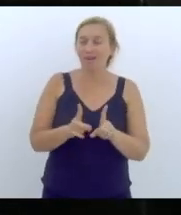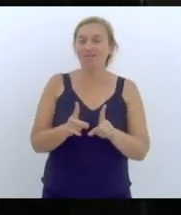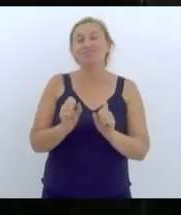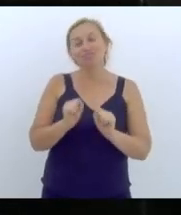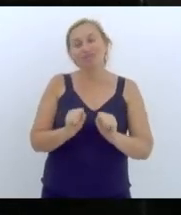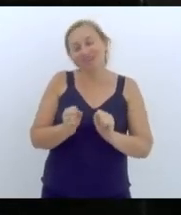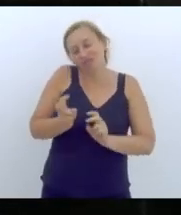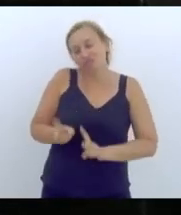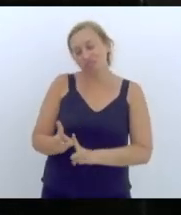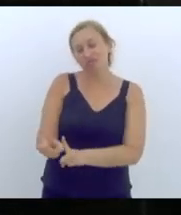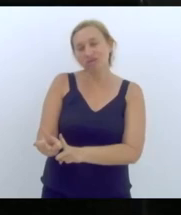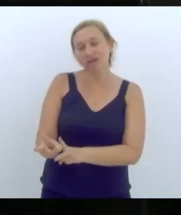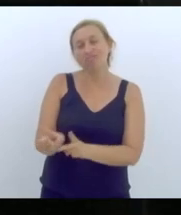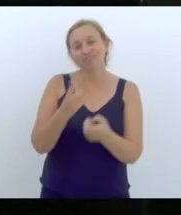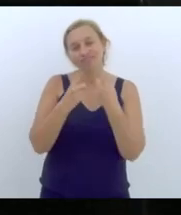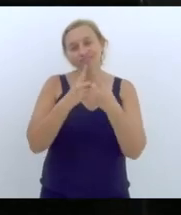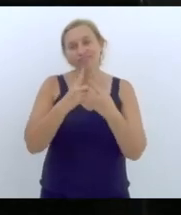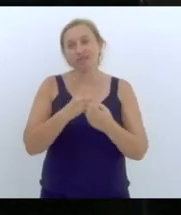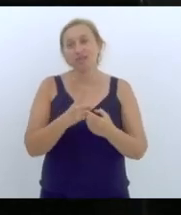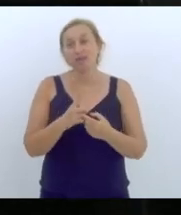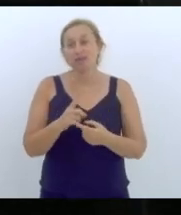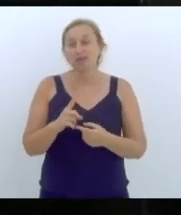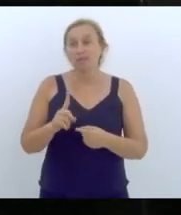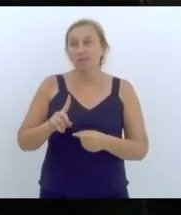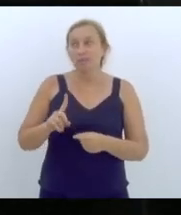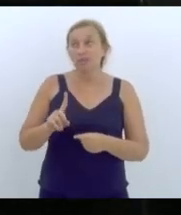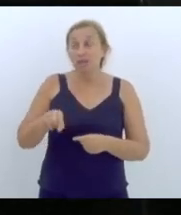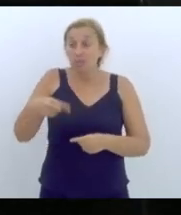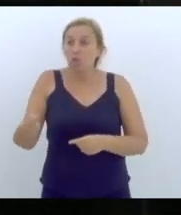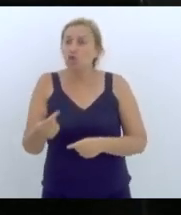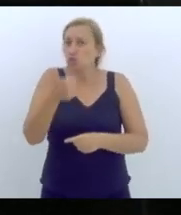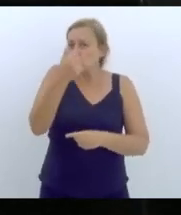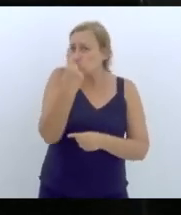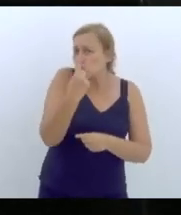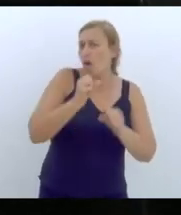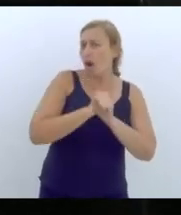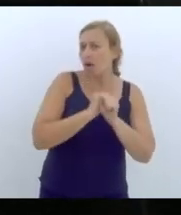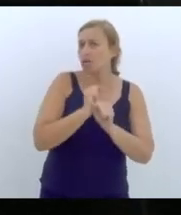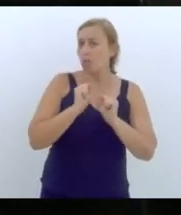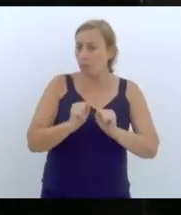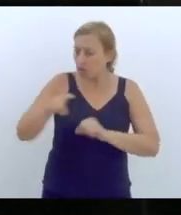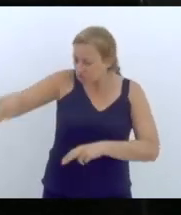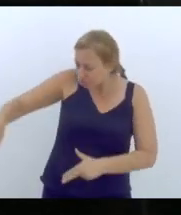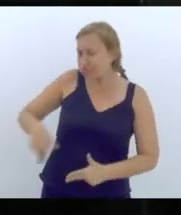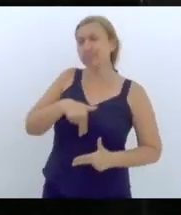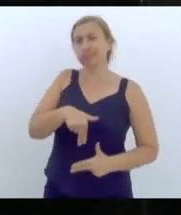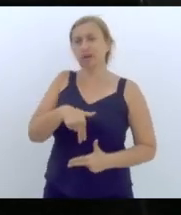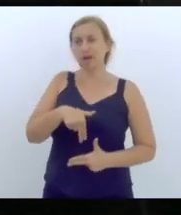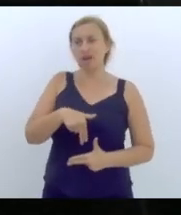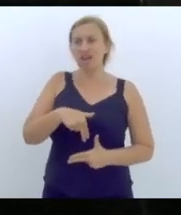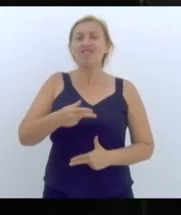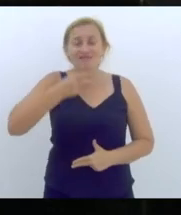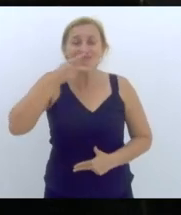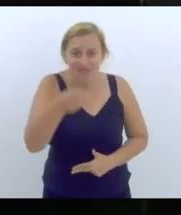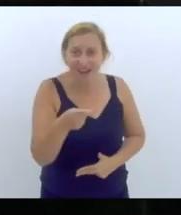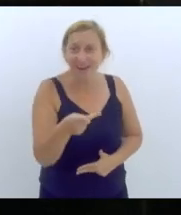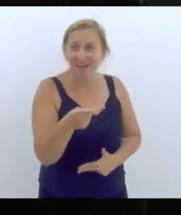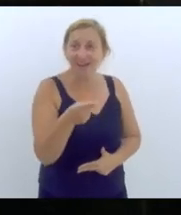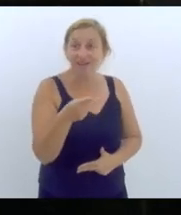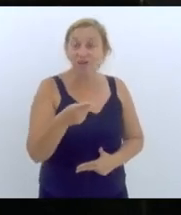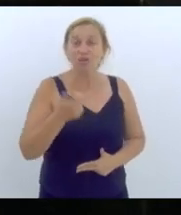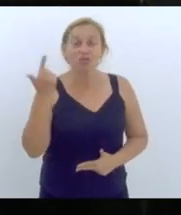pudesse dar continuidade a esse debate, para que daqui a um ano a gente possa subir aqui e afirmar o